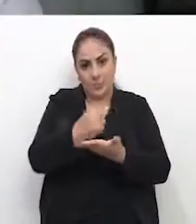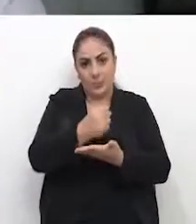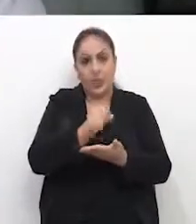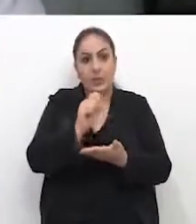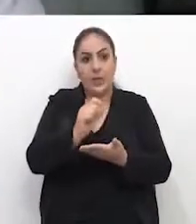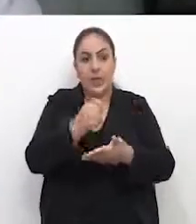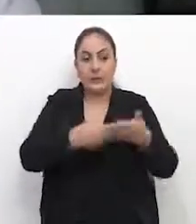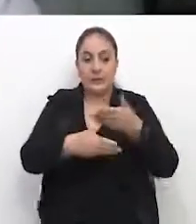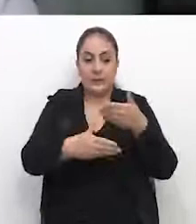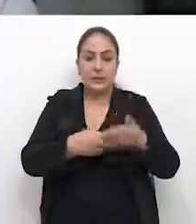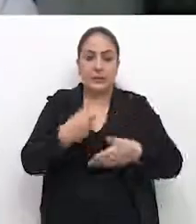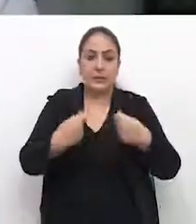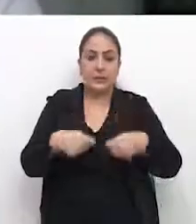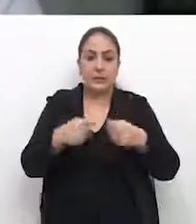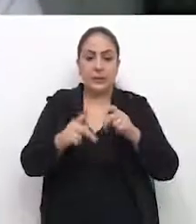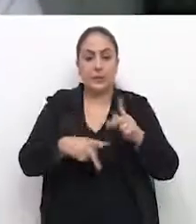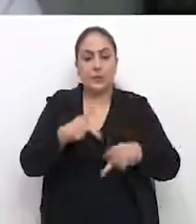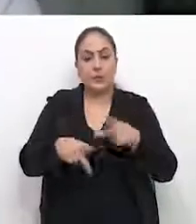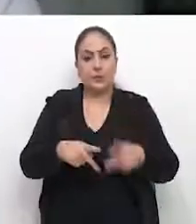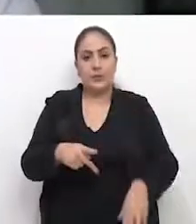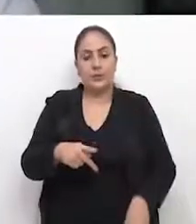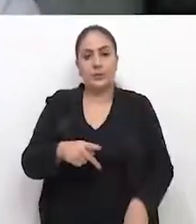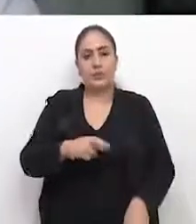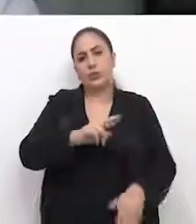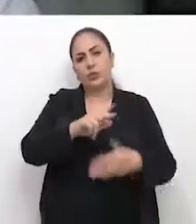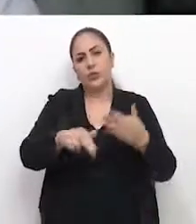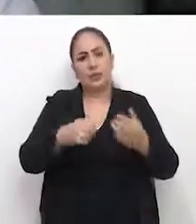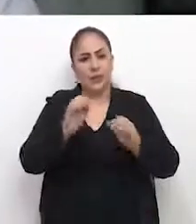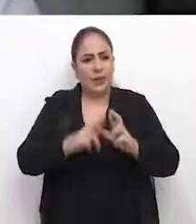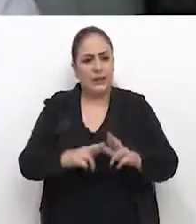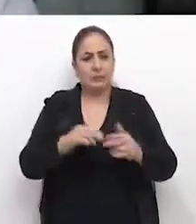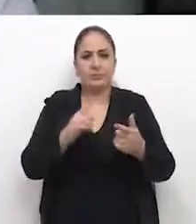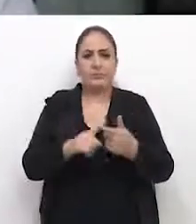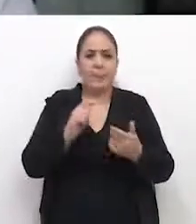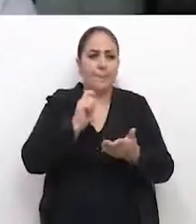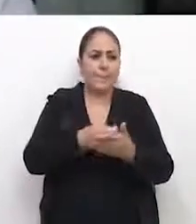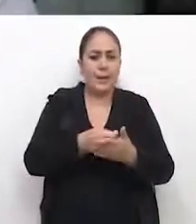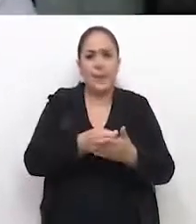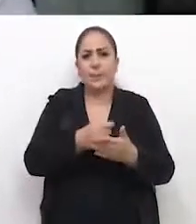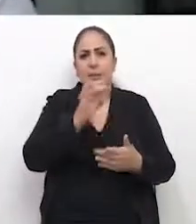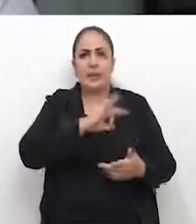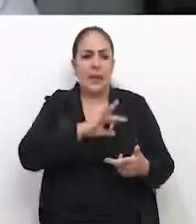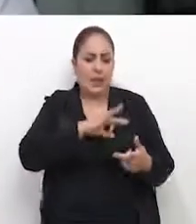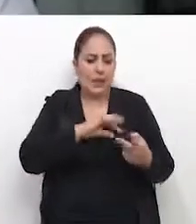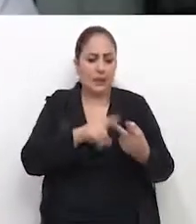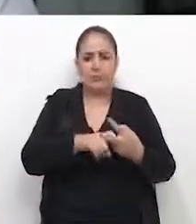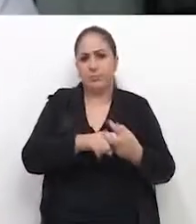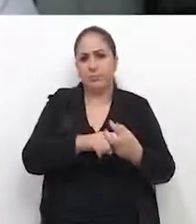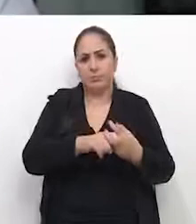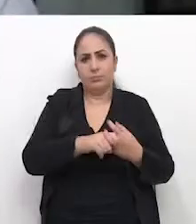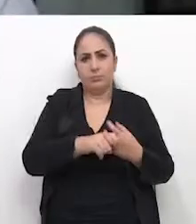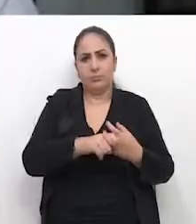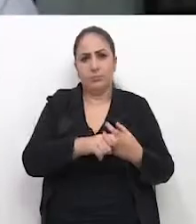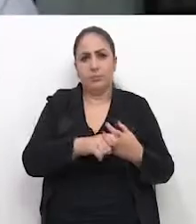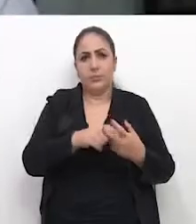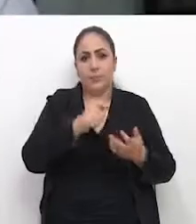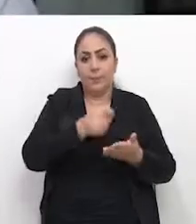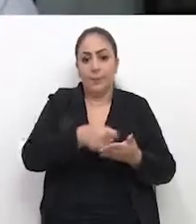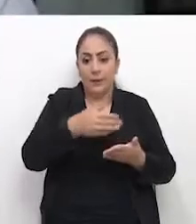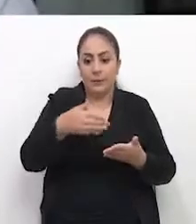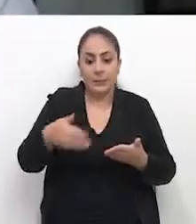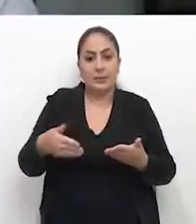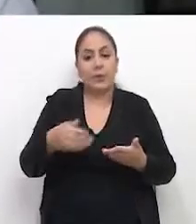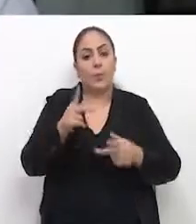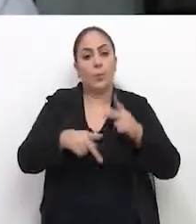compromissos básicos que atendem a necessidades da população nas diversas áreas, né? Desde o pagamento de folha salarial para